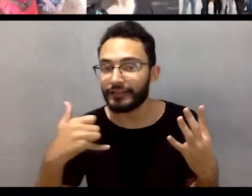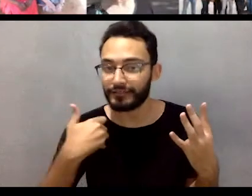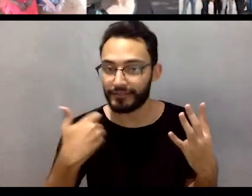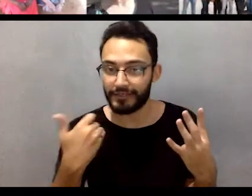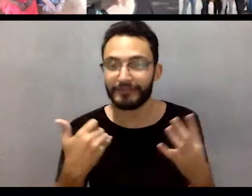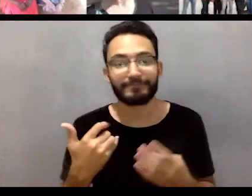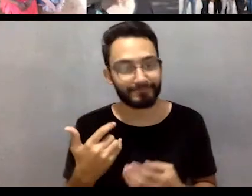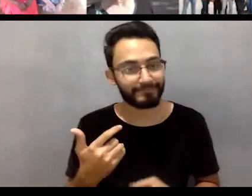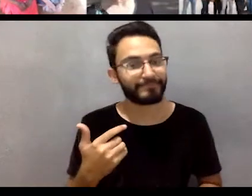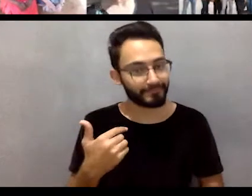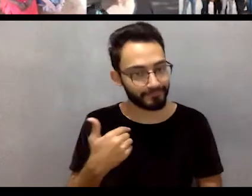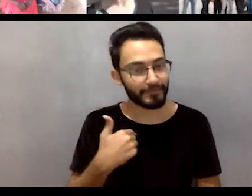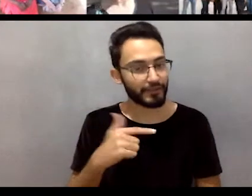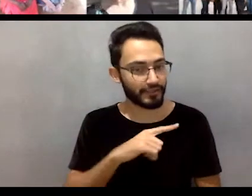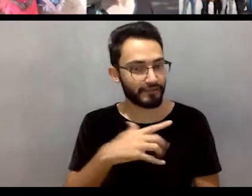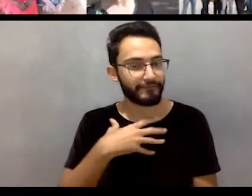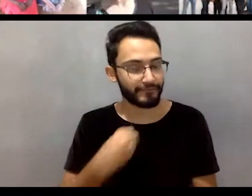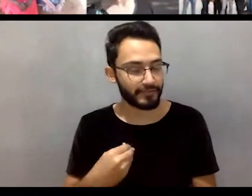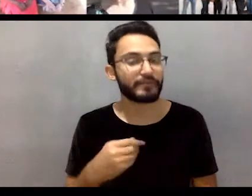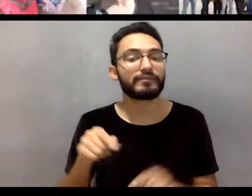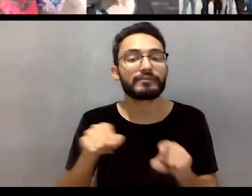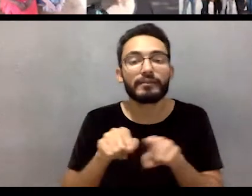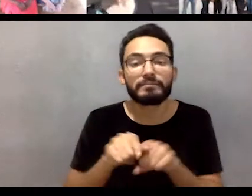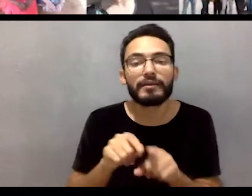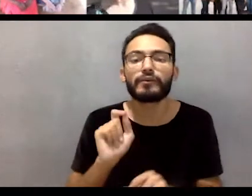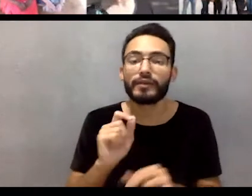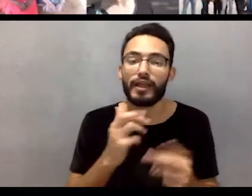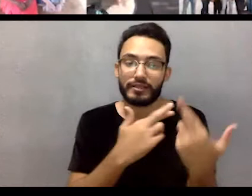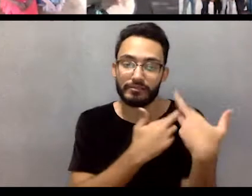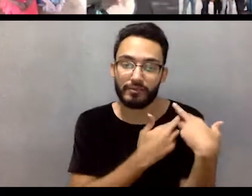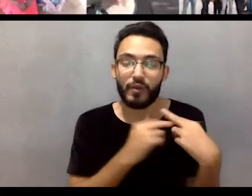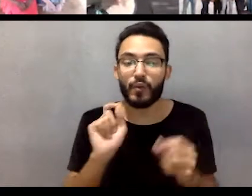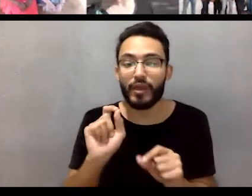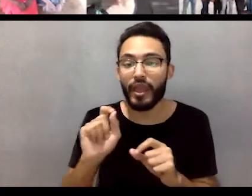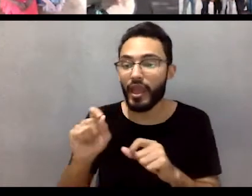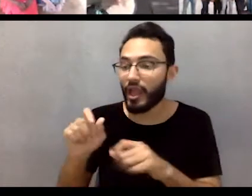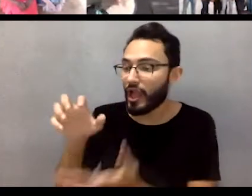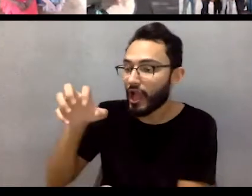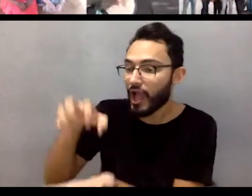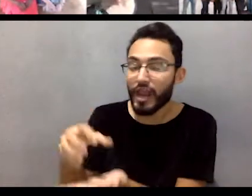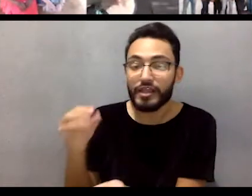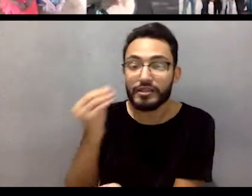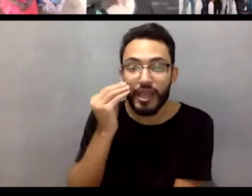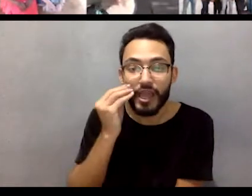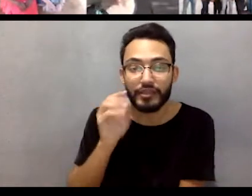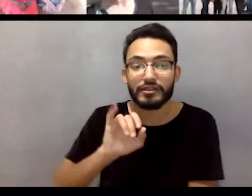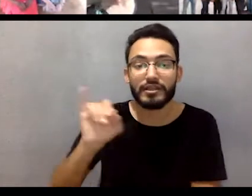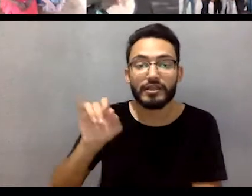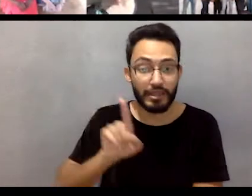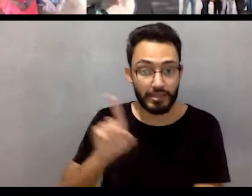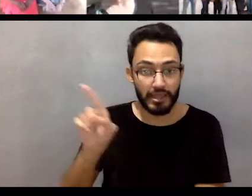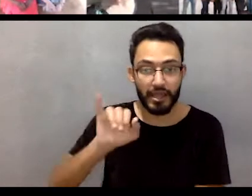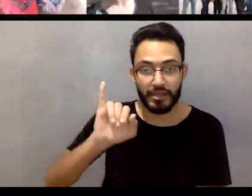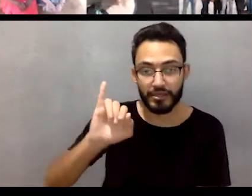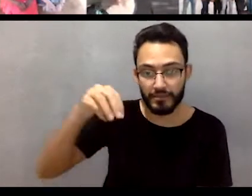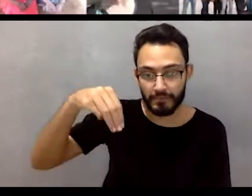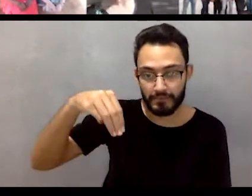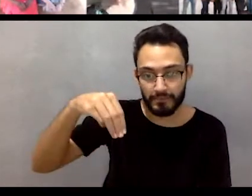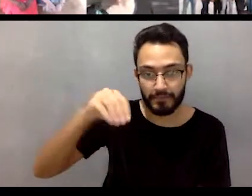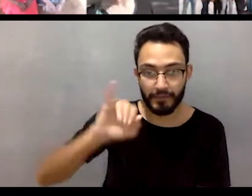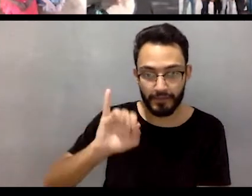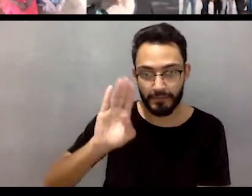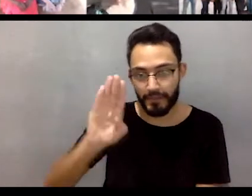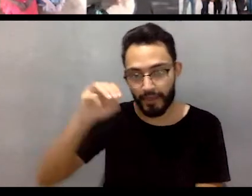de trabalhar aqui na CIT, eu fui responsável pela área de testes na IBM e também a líder